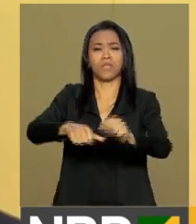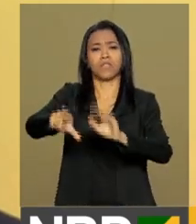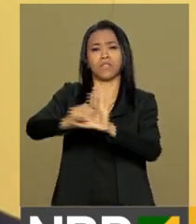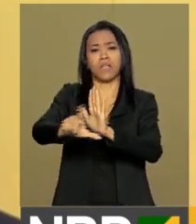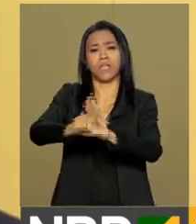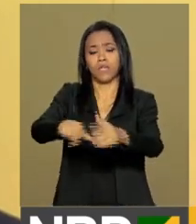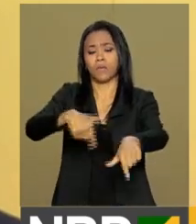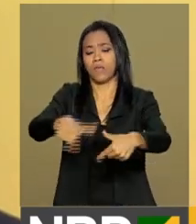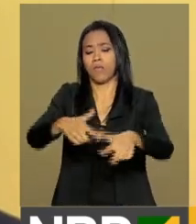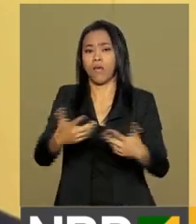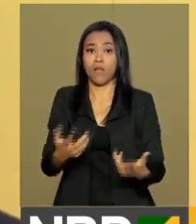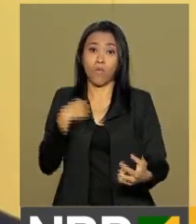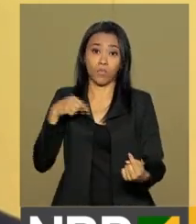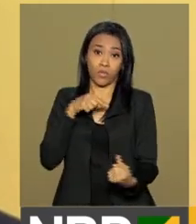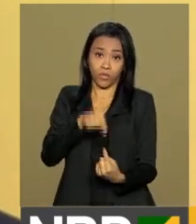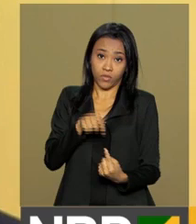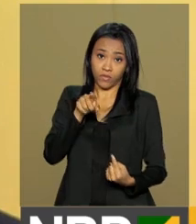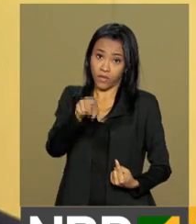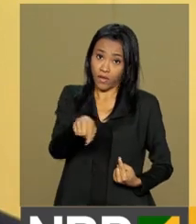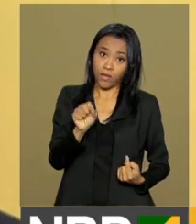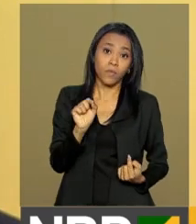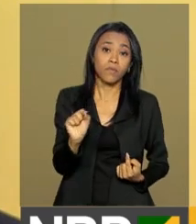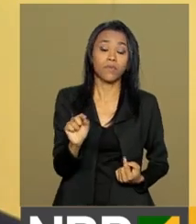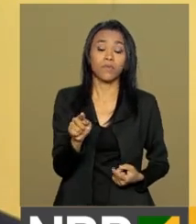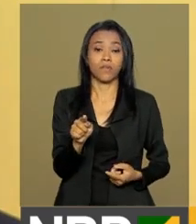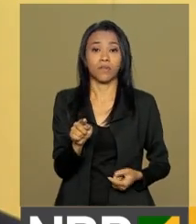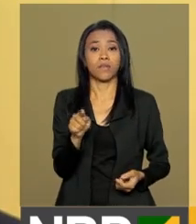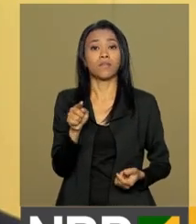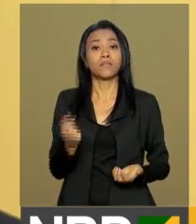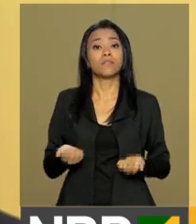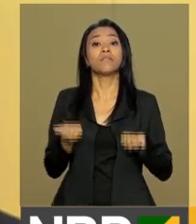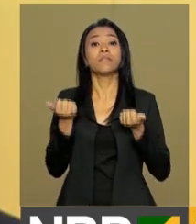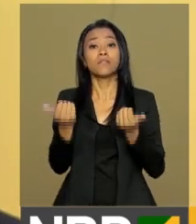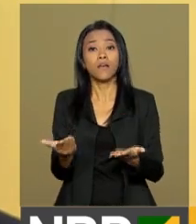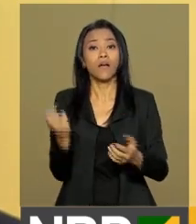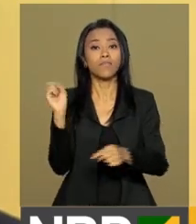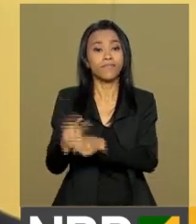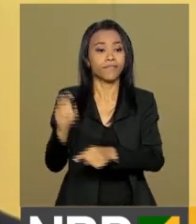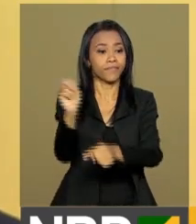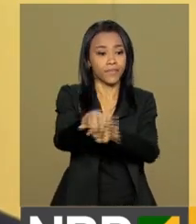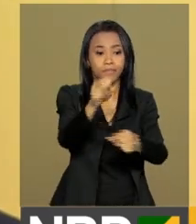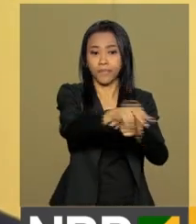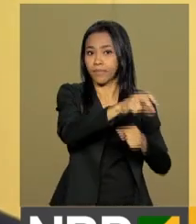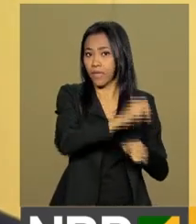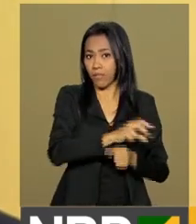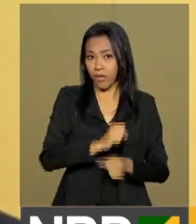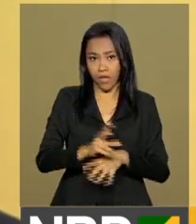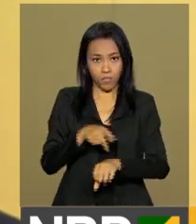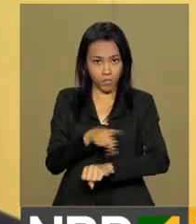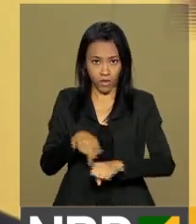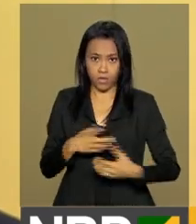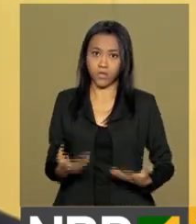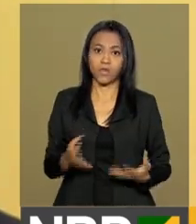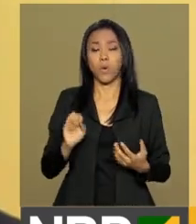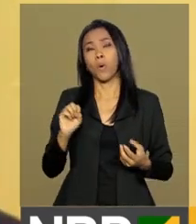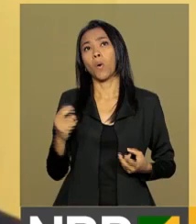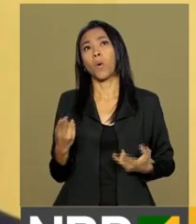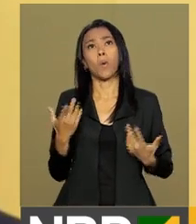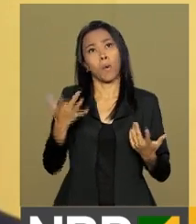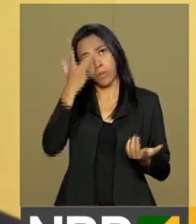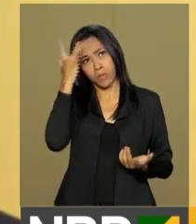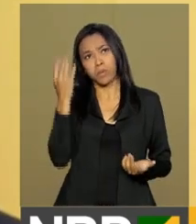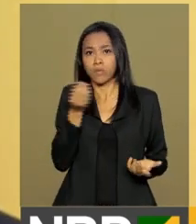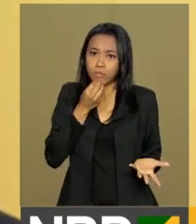cujo objetivo é exata e precisamente trazer empregos para o nosso país. Ou quem sabe ele